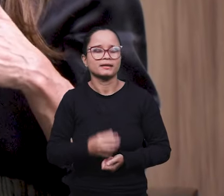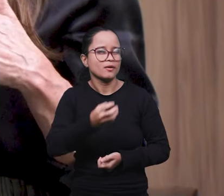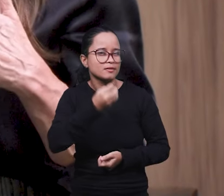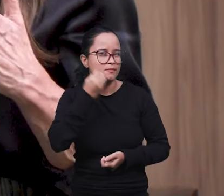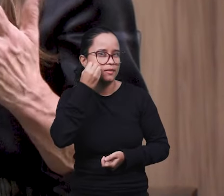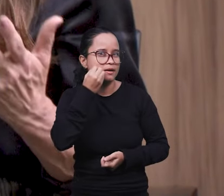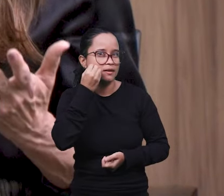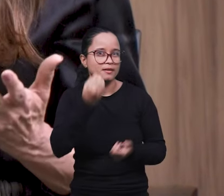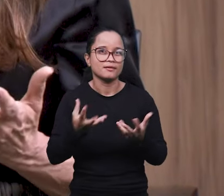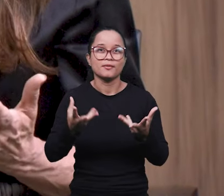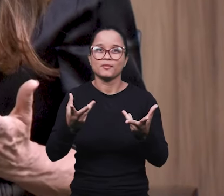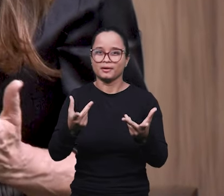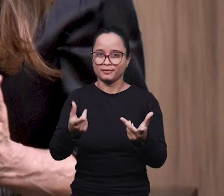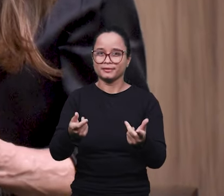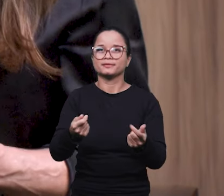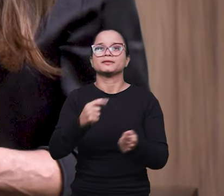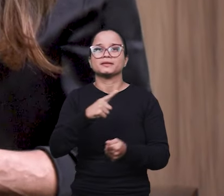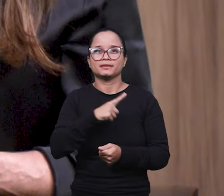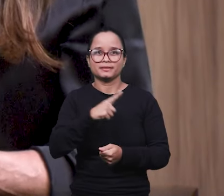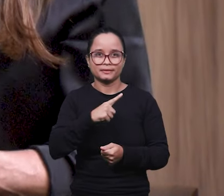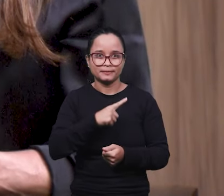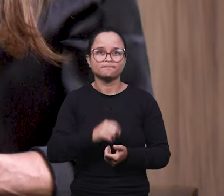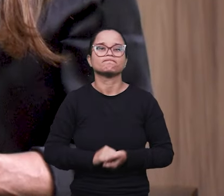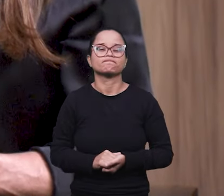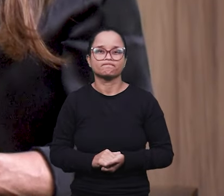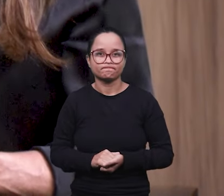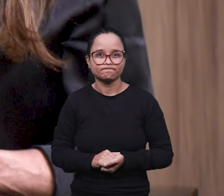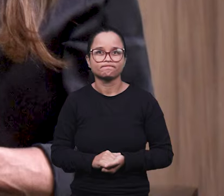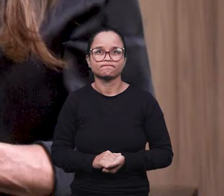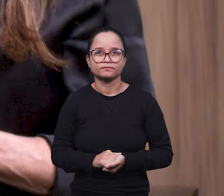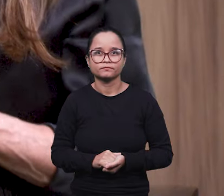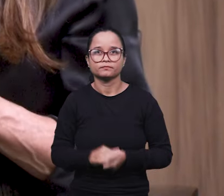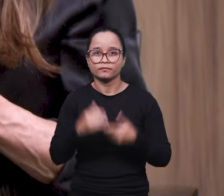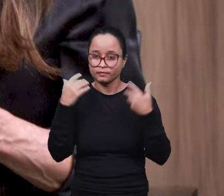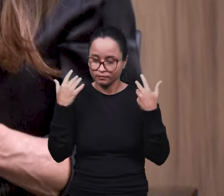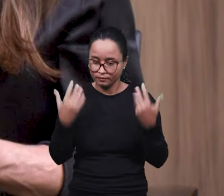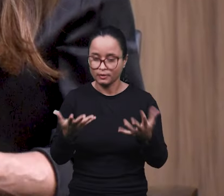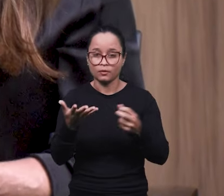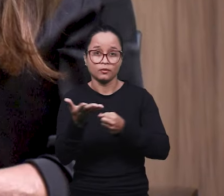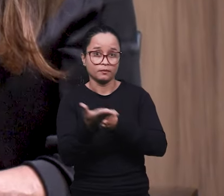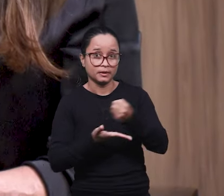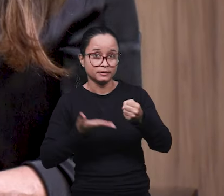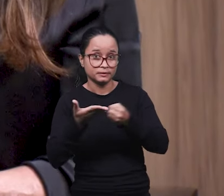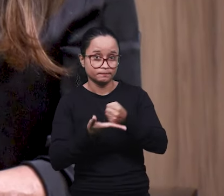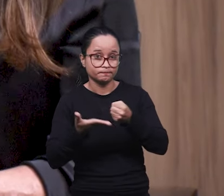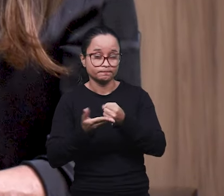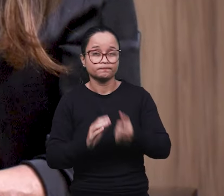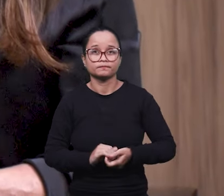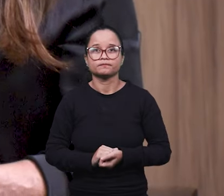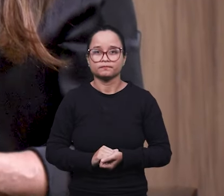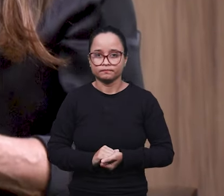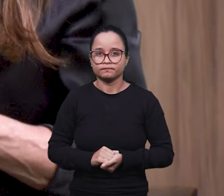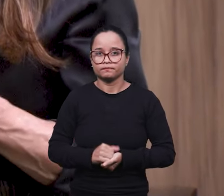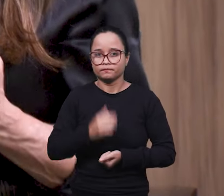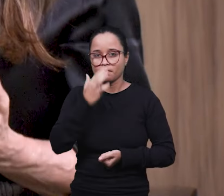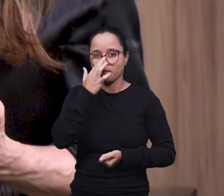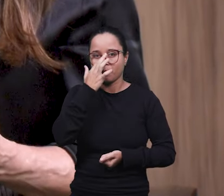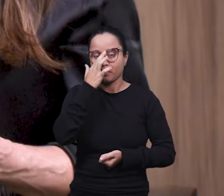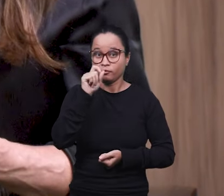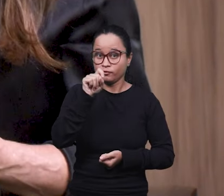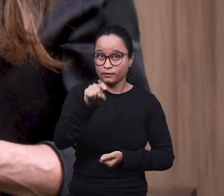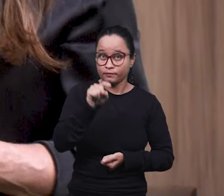experiências fantásticas sabe E então a base de você